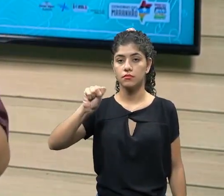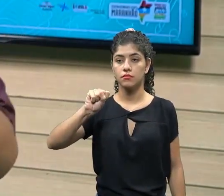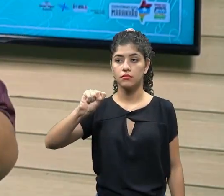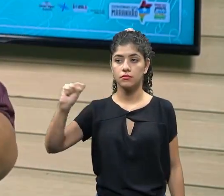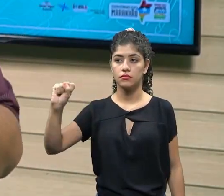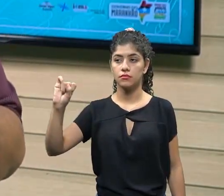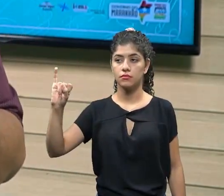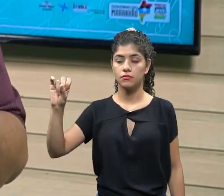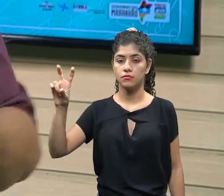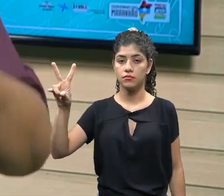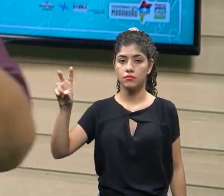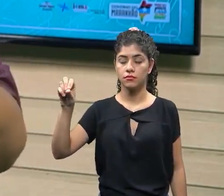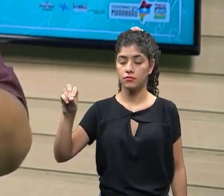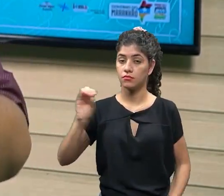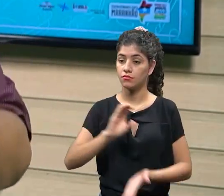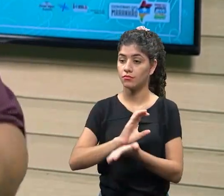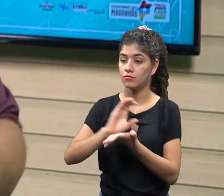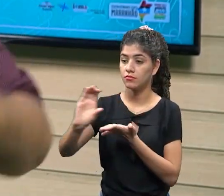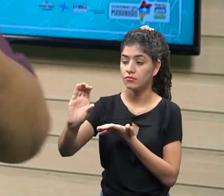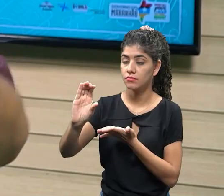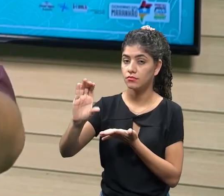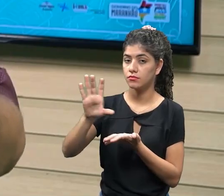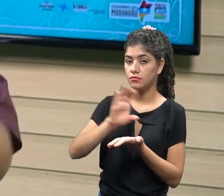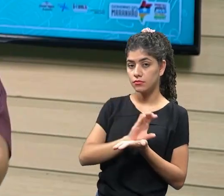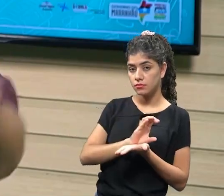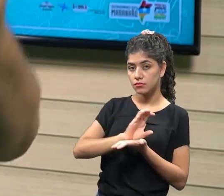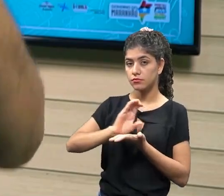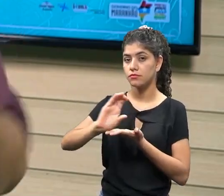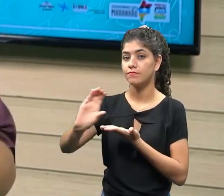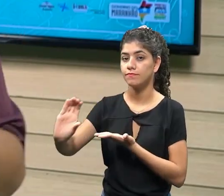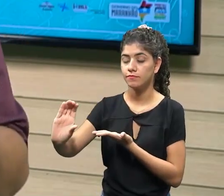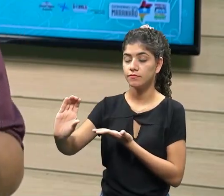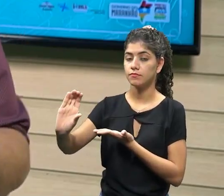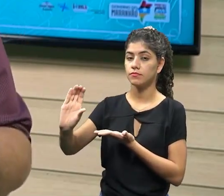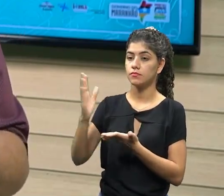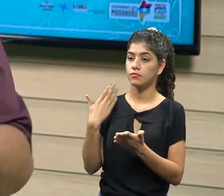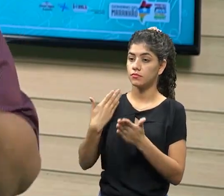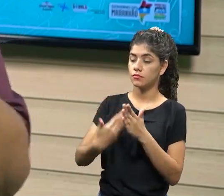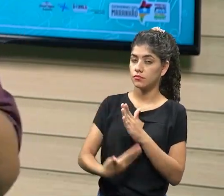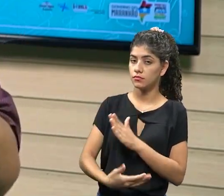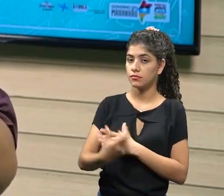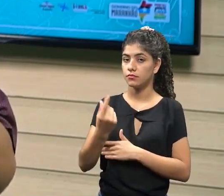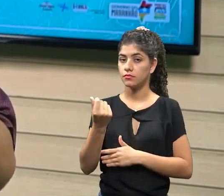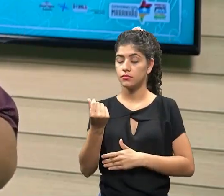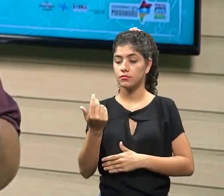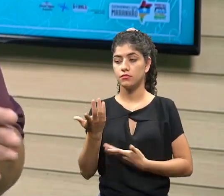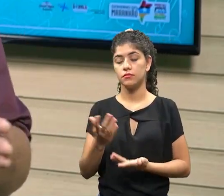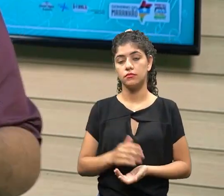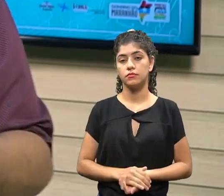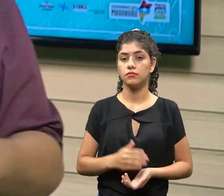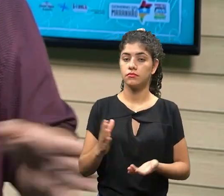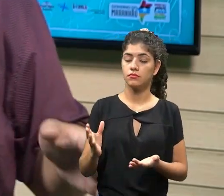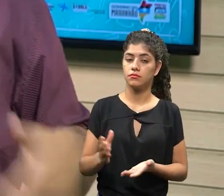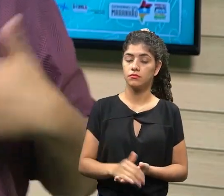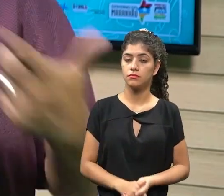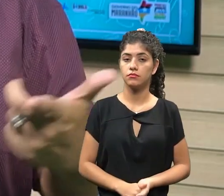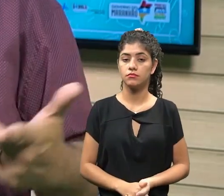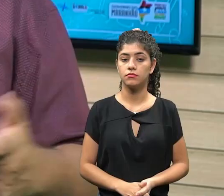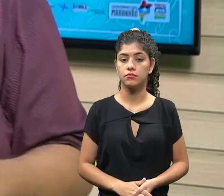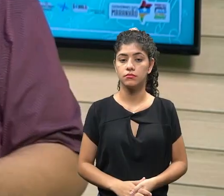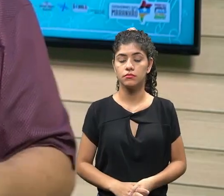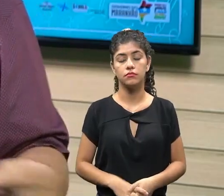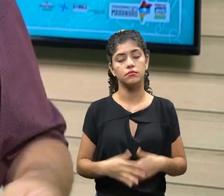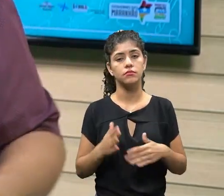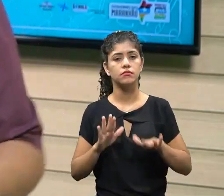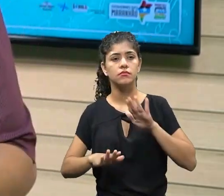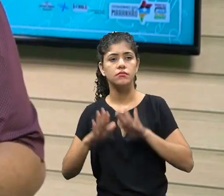saindo, ou seja, a questão negativa, ou seja, estou perdendo. Ativo, estou ganhando, passivo, estou perdendo. Talvez você pense, mas eu não quero perder